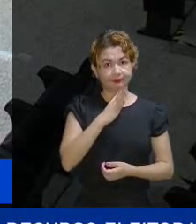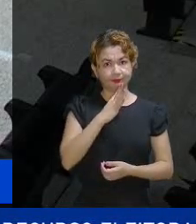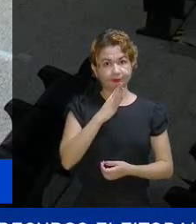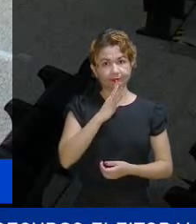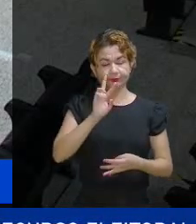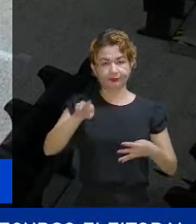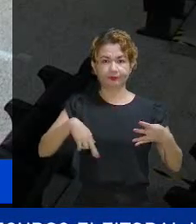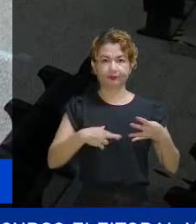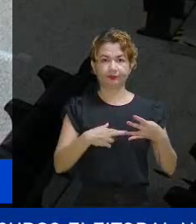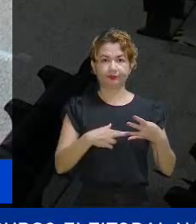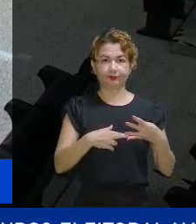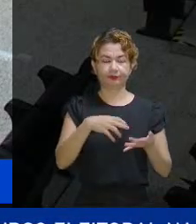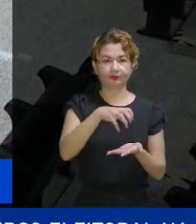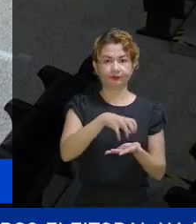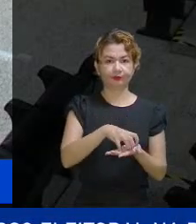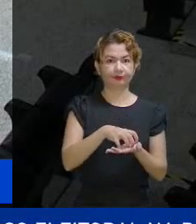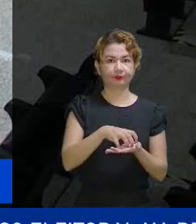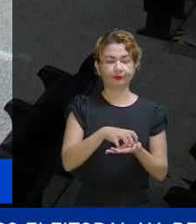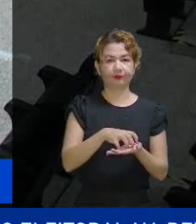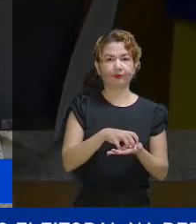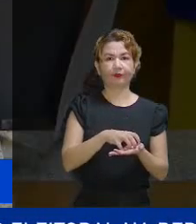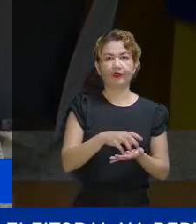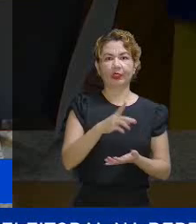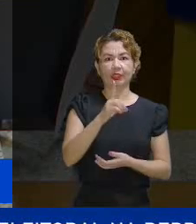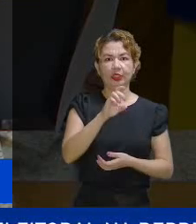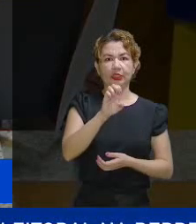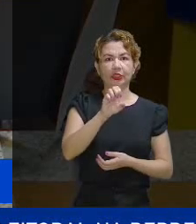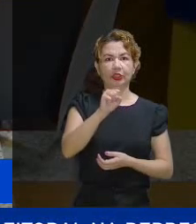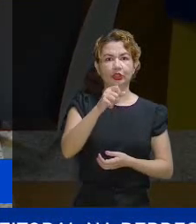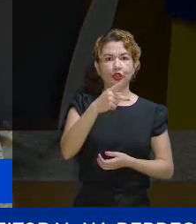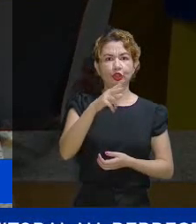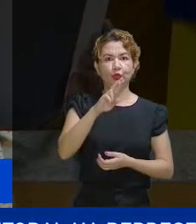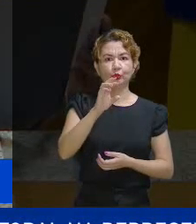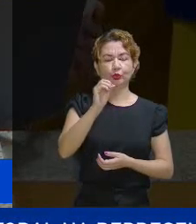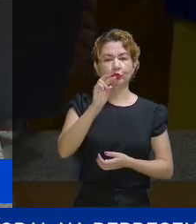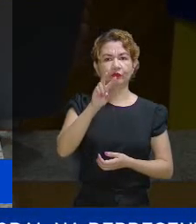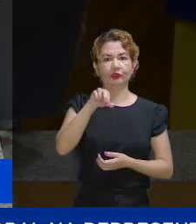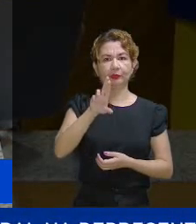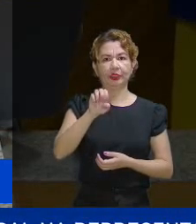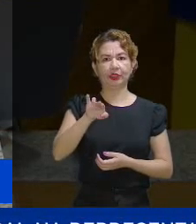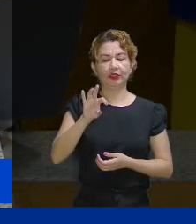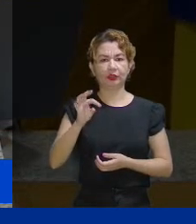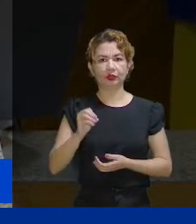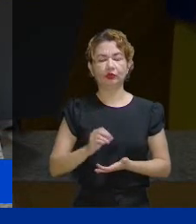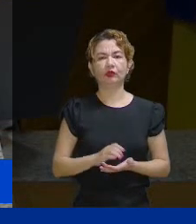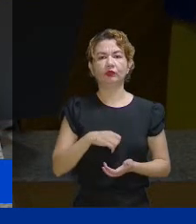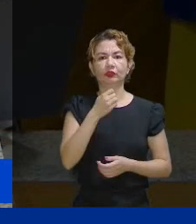conheceu do recurso no mérito, negou-lhe provimento dos termos do voto do juiz relator.